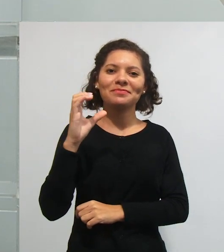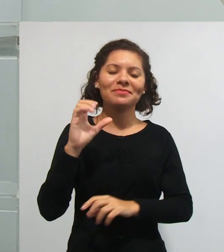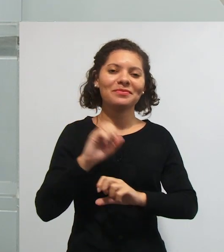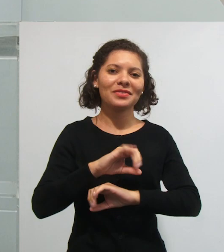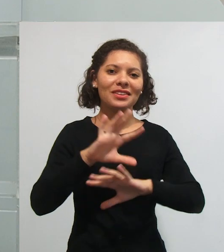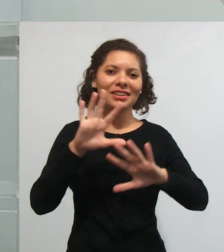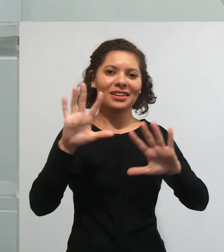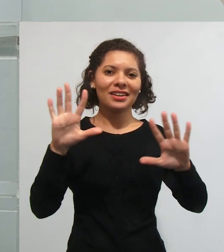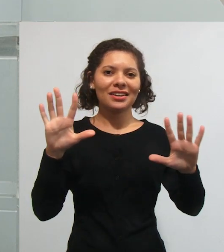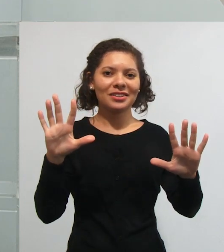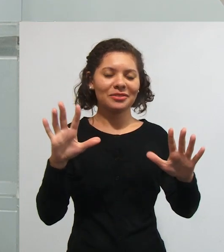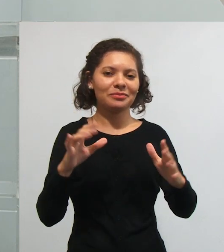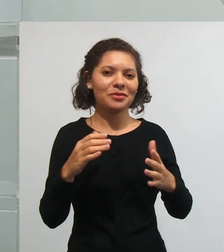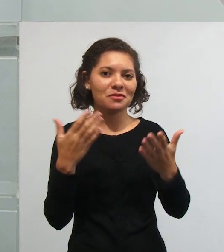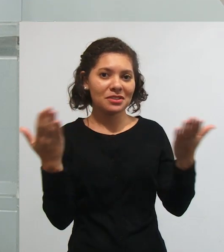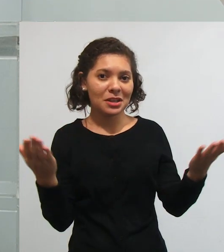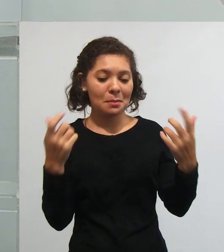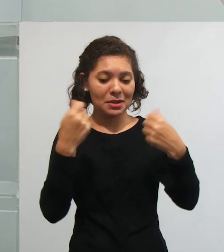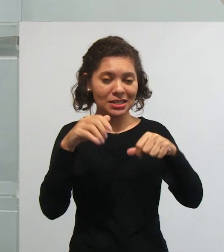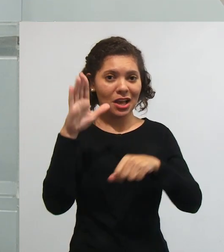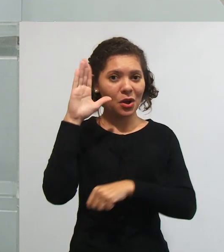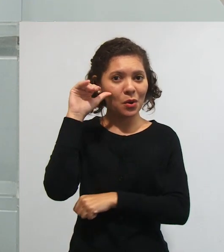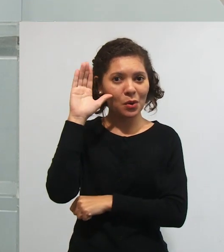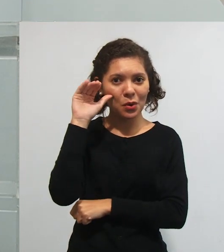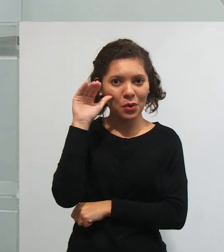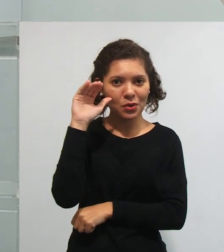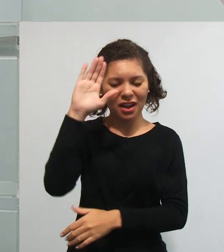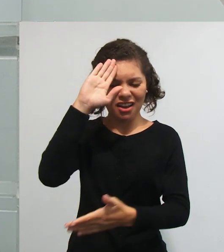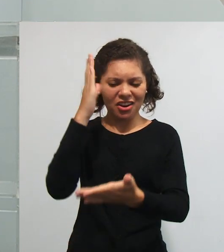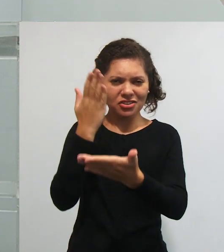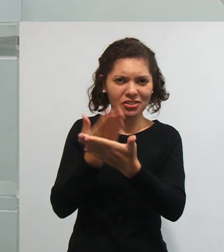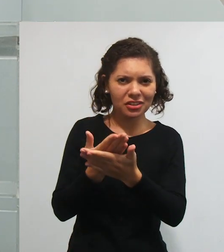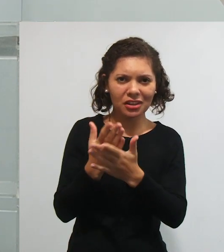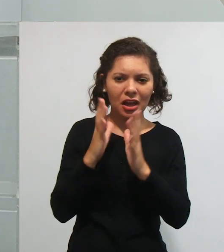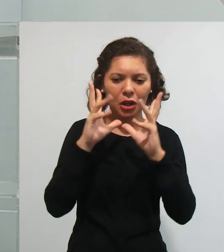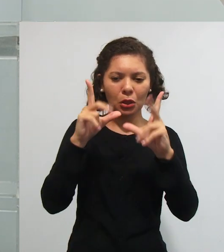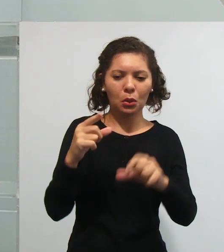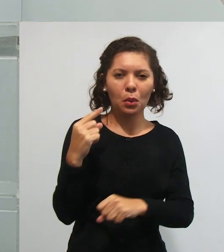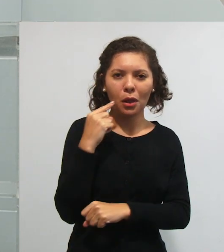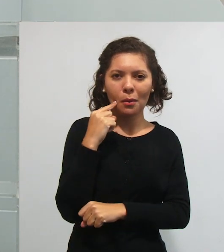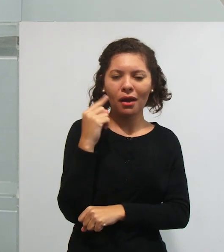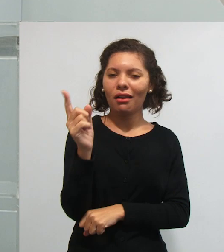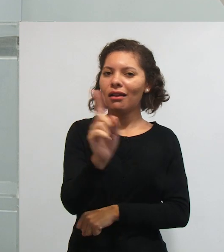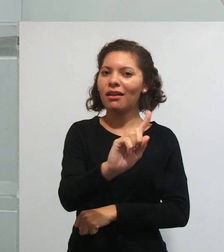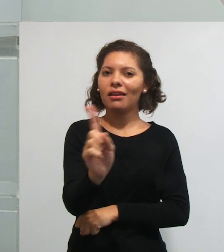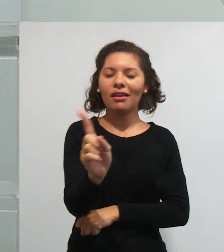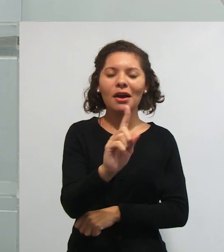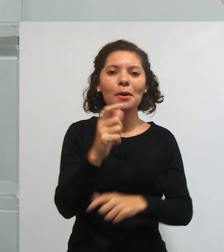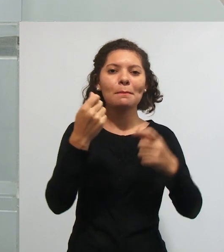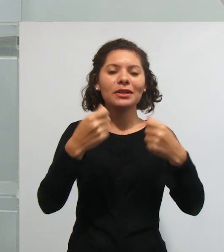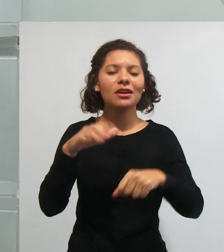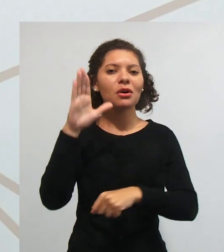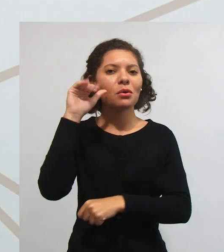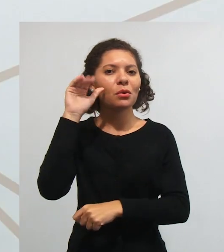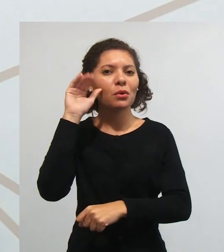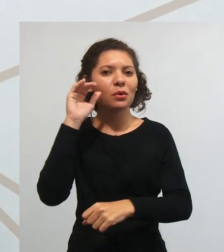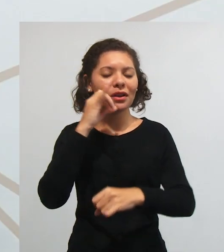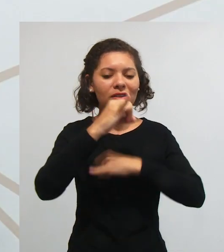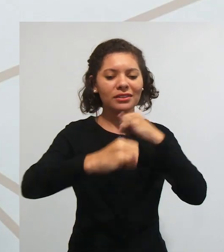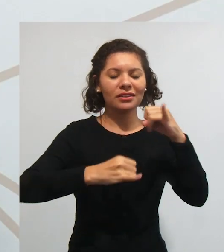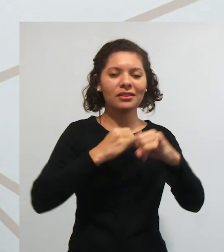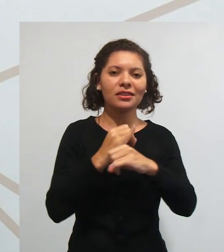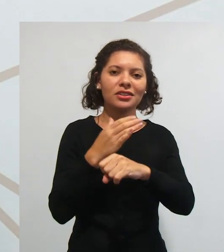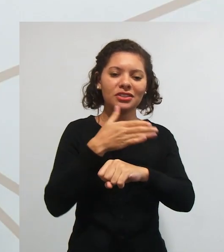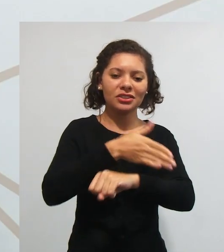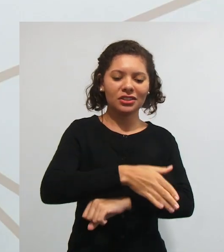claro, espero que você tenha ficado curioso e que não acredite em tudo que eu estou falando. Curiose-se, acesse o nosso espaço,